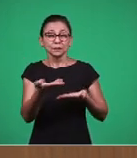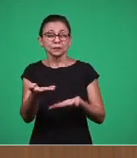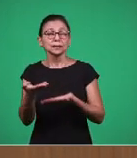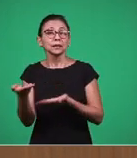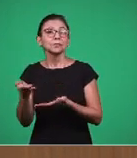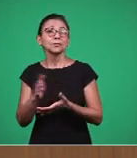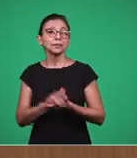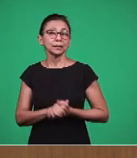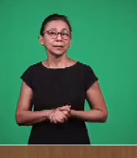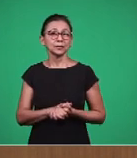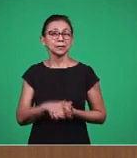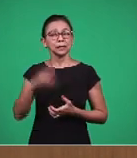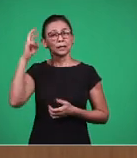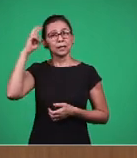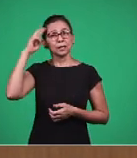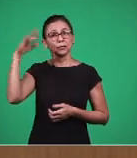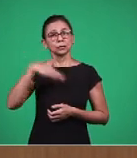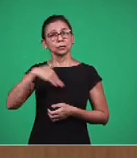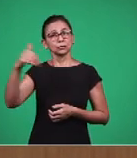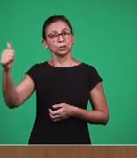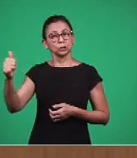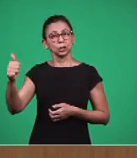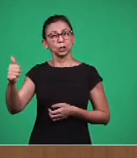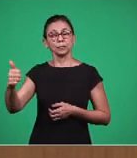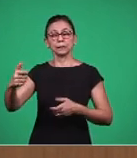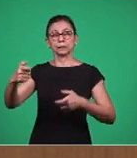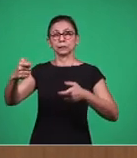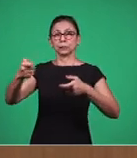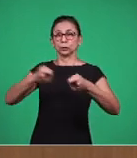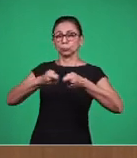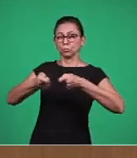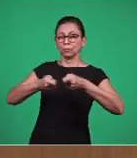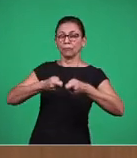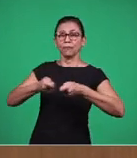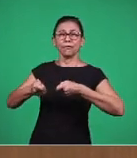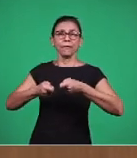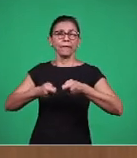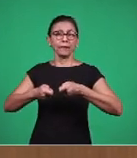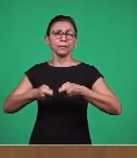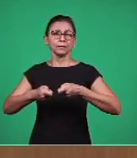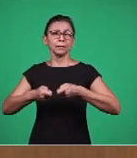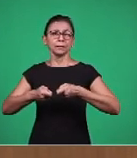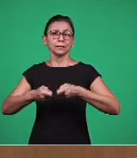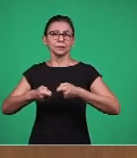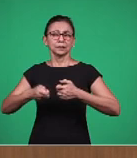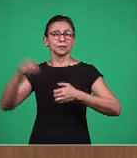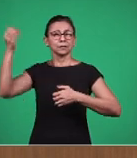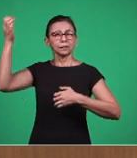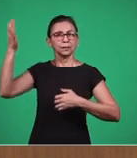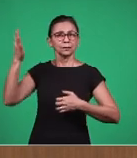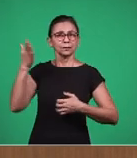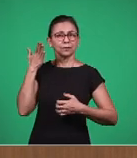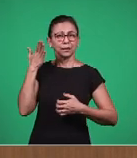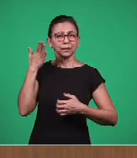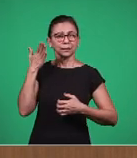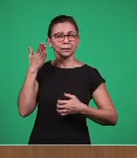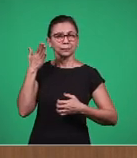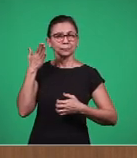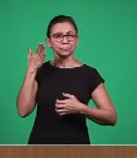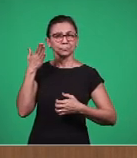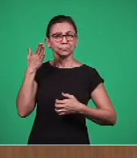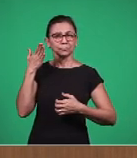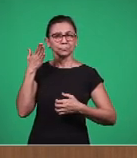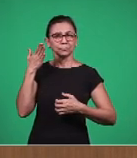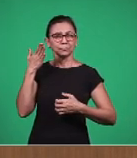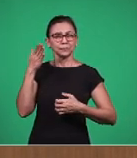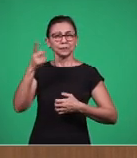é Ele quem nos dá, é Ele quem nos governa. Aleluia. E andando na luz, eu ando na luz, meu irmão anda na luz, como